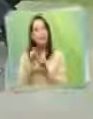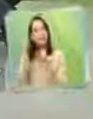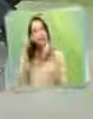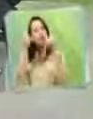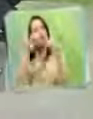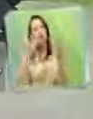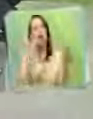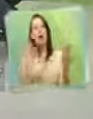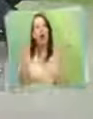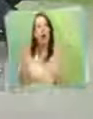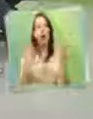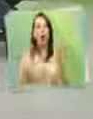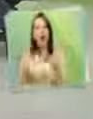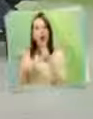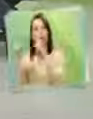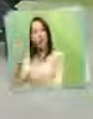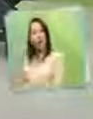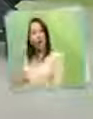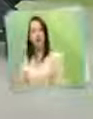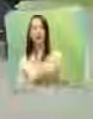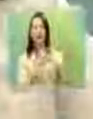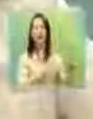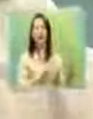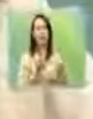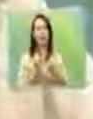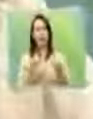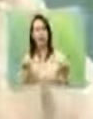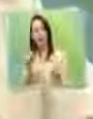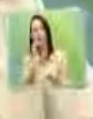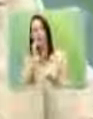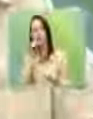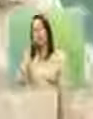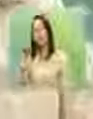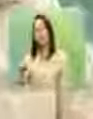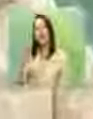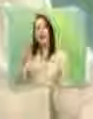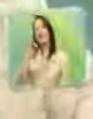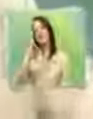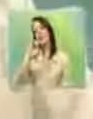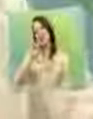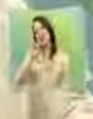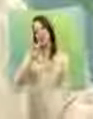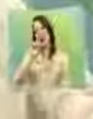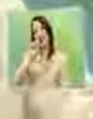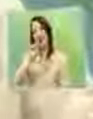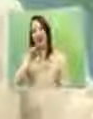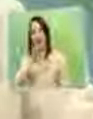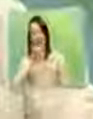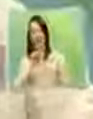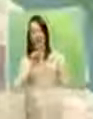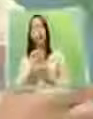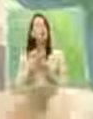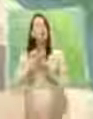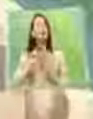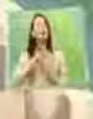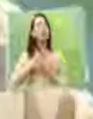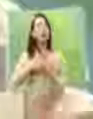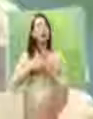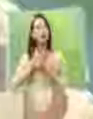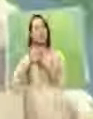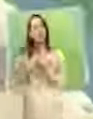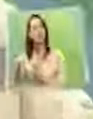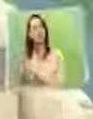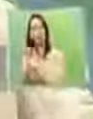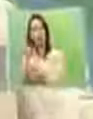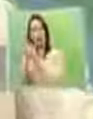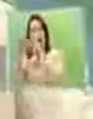espaços diferenciados. Sim, então, você pega o que é a cidadania na Europa, em determinado período histórico, comparando com a situação, as